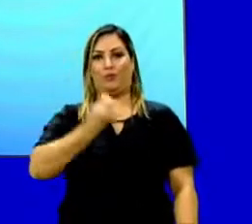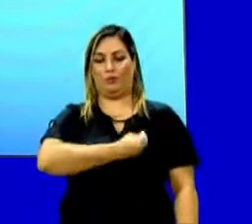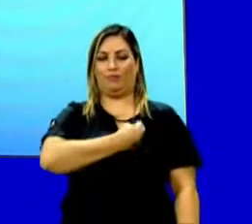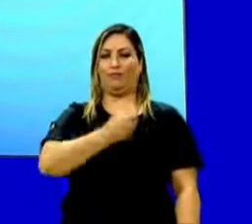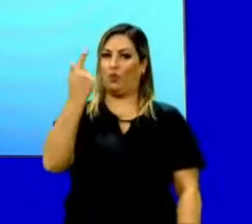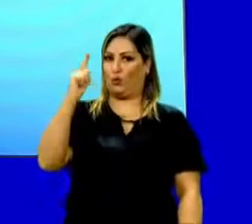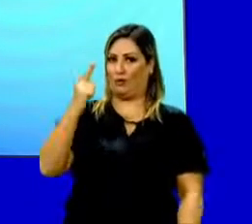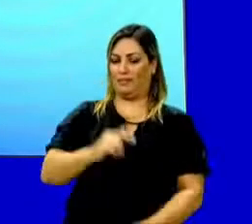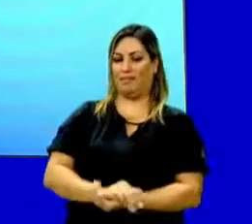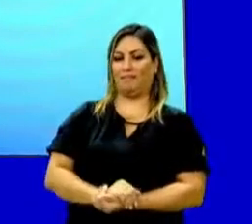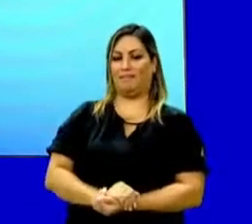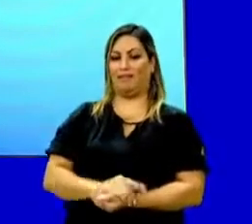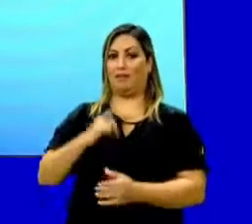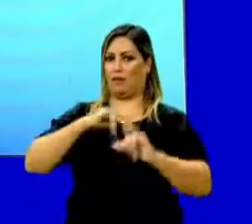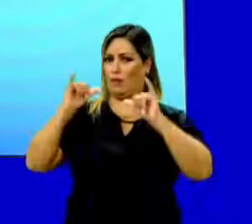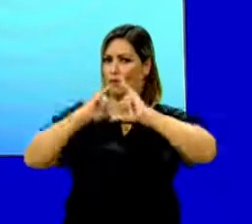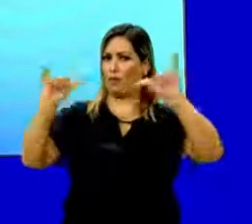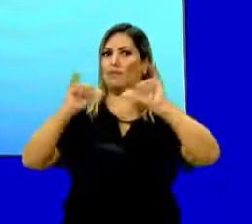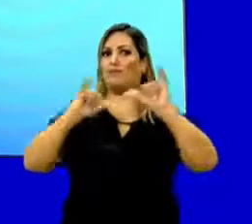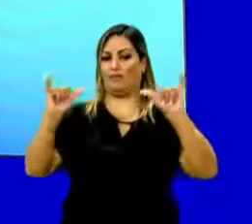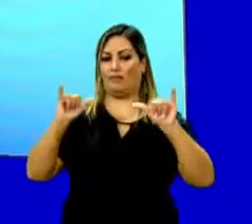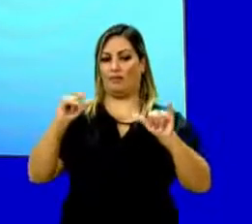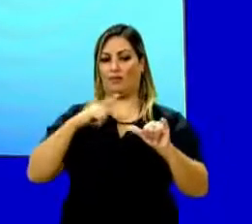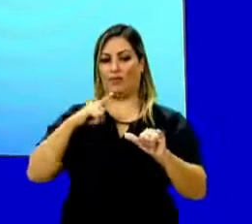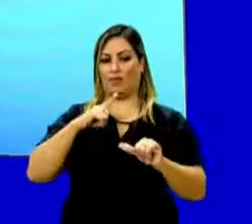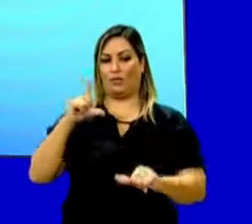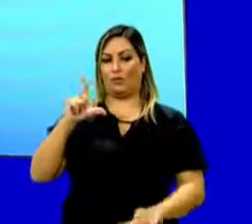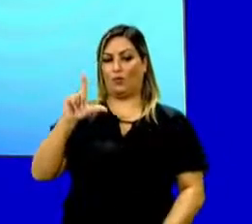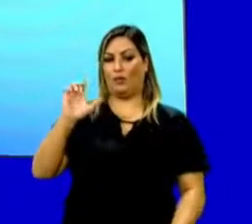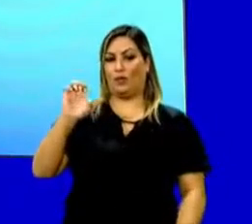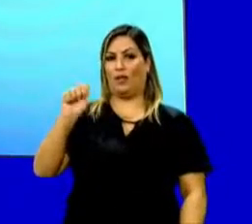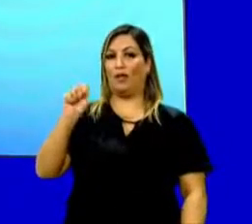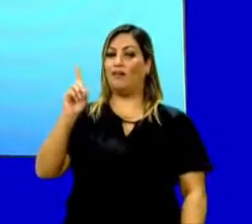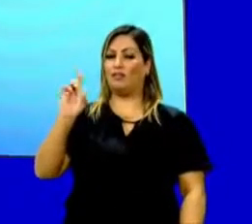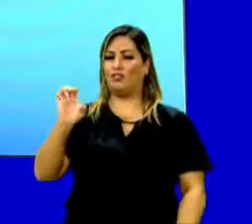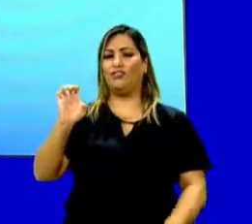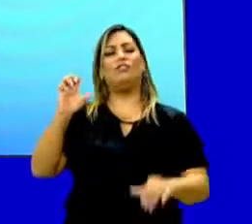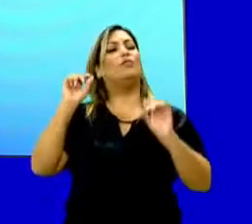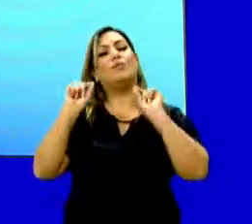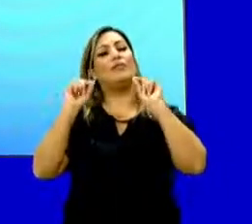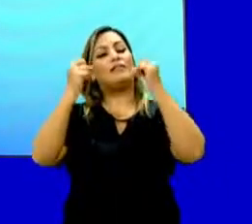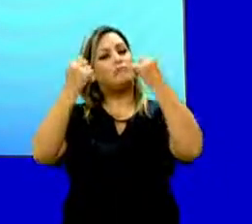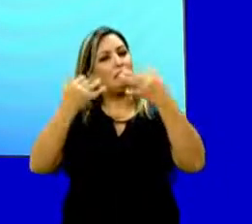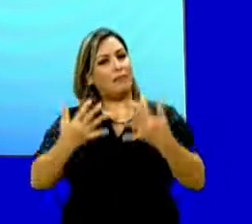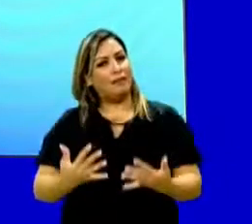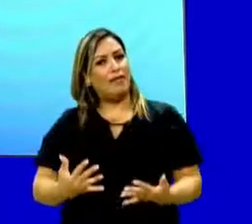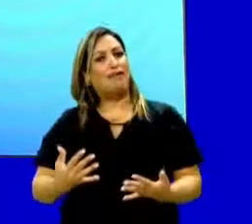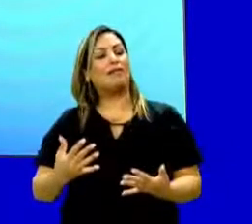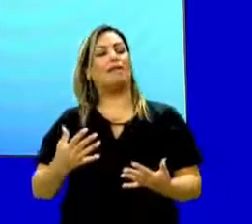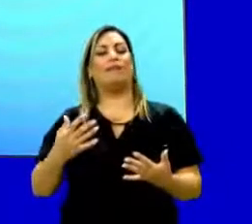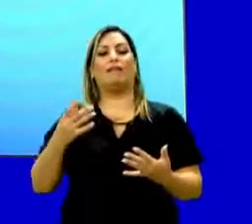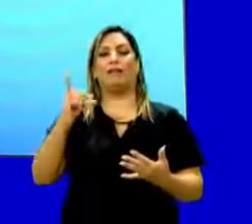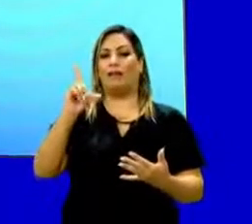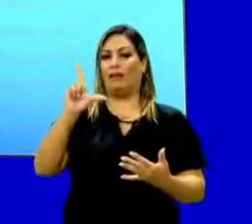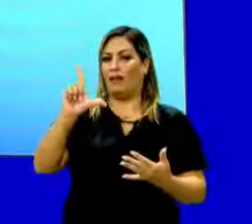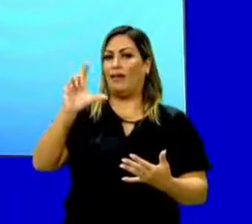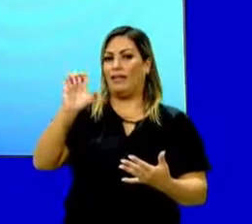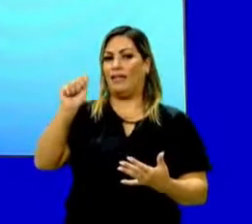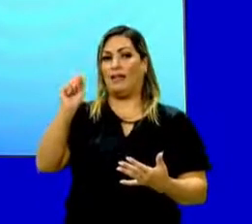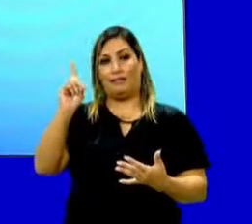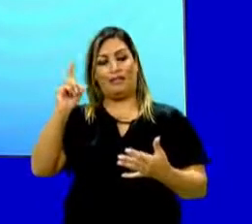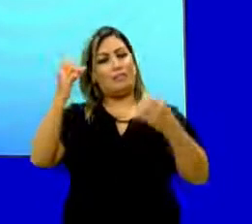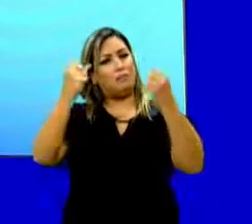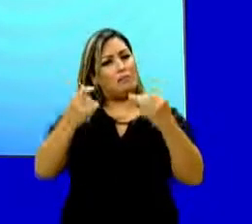goianos. Então essa é a manchete. Nós temos o LIAD, que explica, né, sucintamente sobre o que se trata